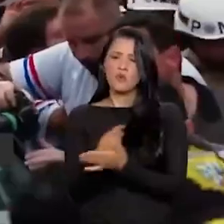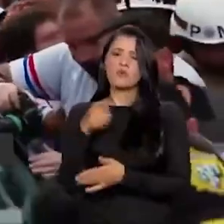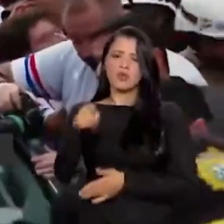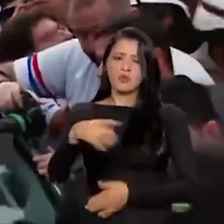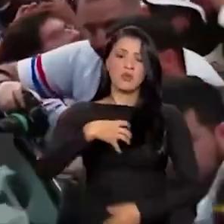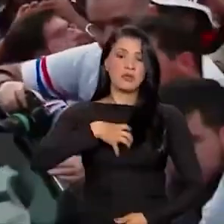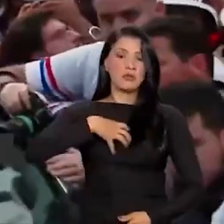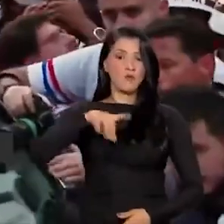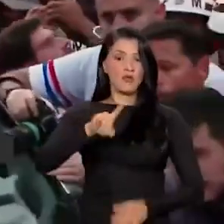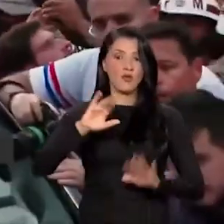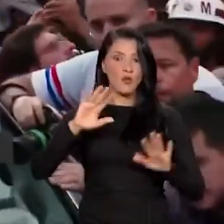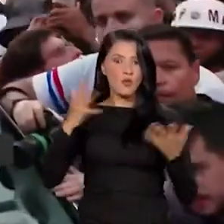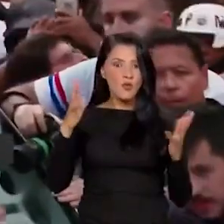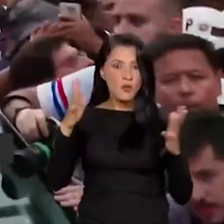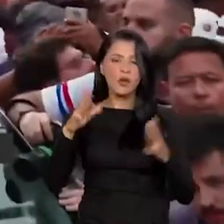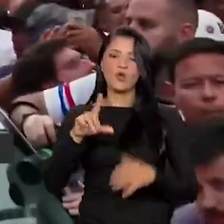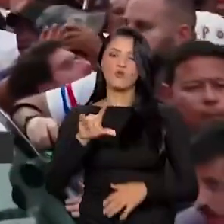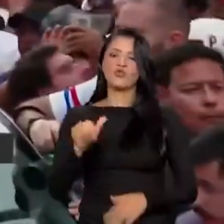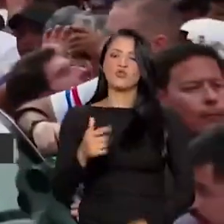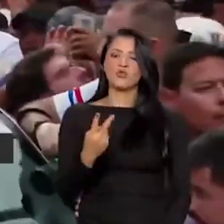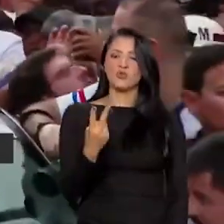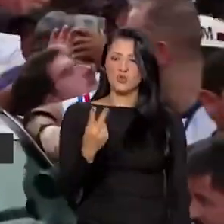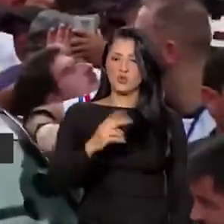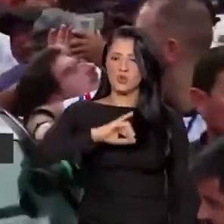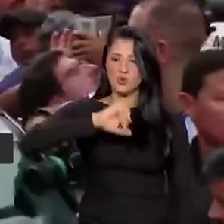em comemoração ao 2 de julho.